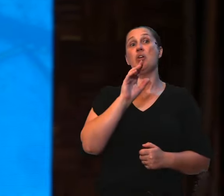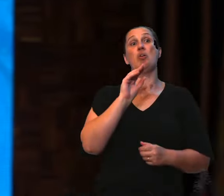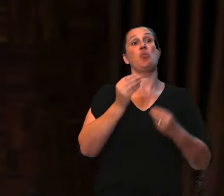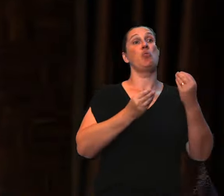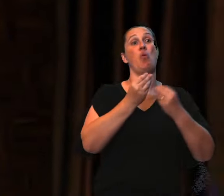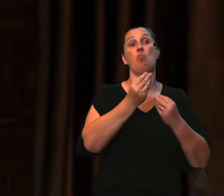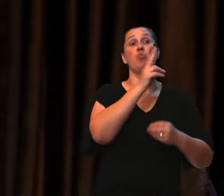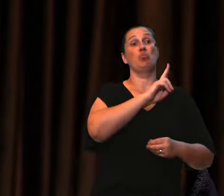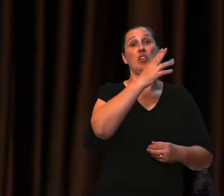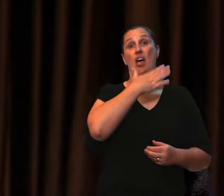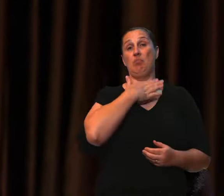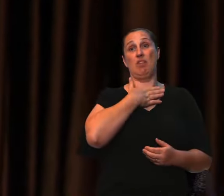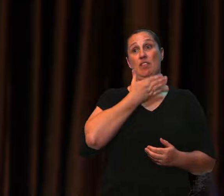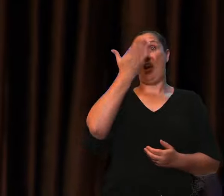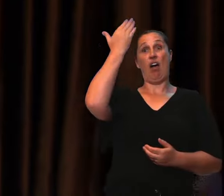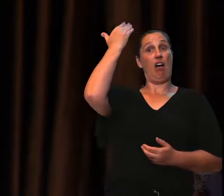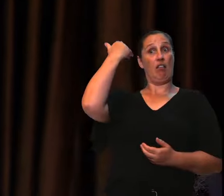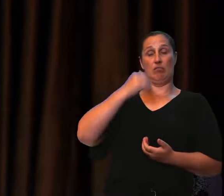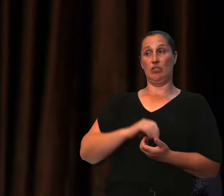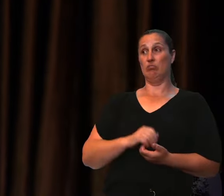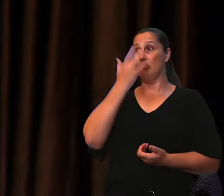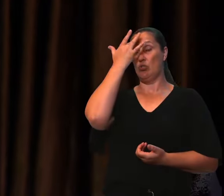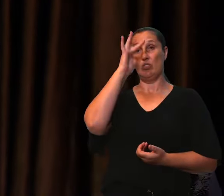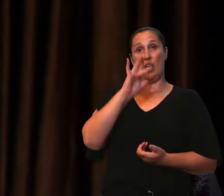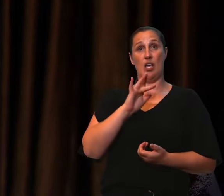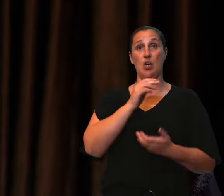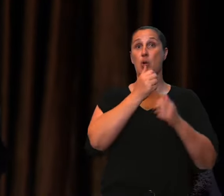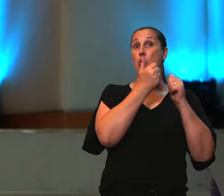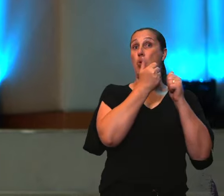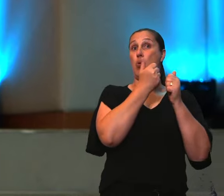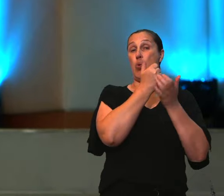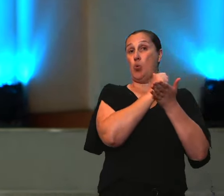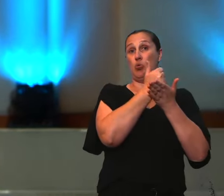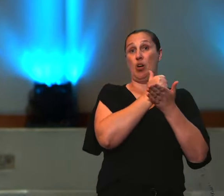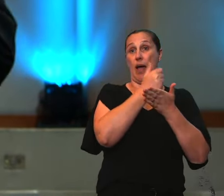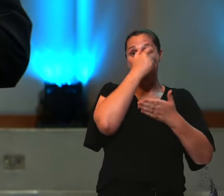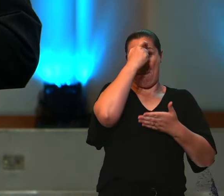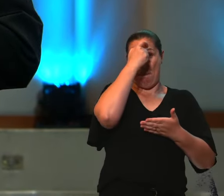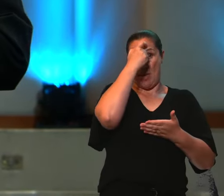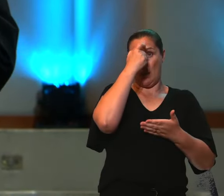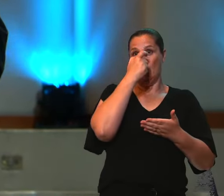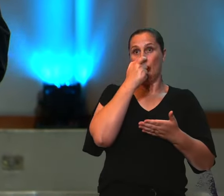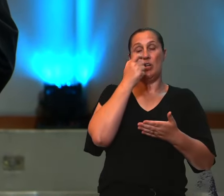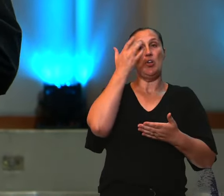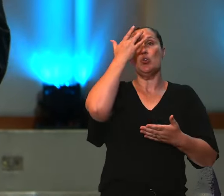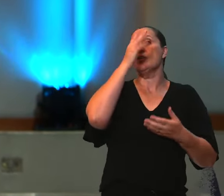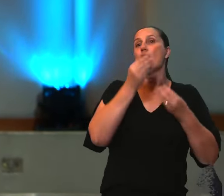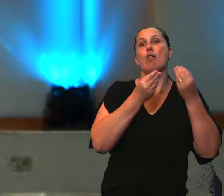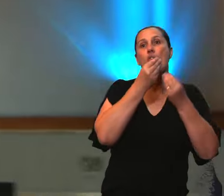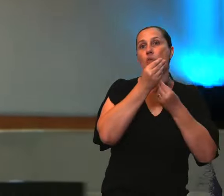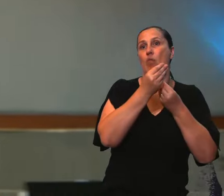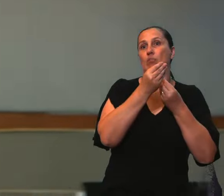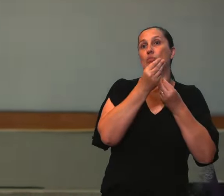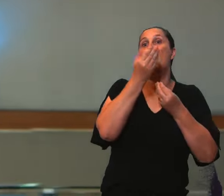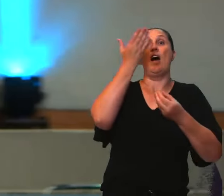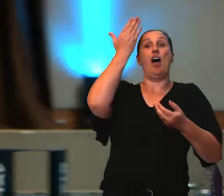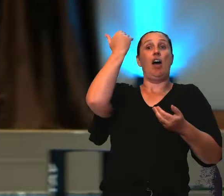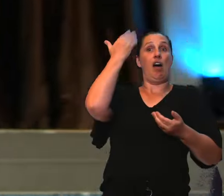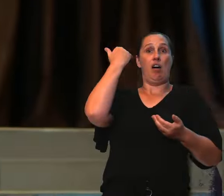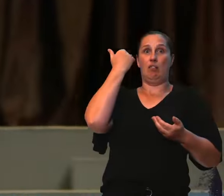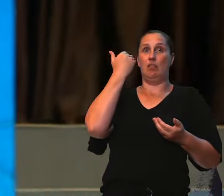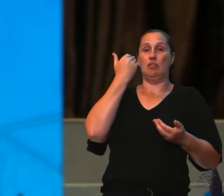o fizeram Eles podiam controlar a minha mente eu não sei quantas vezes eles o fizeram muitas vezes eles não